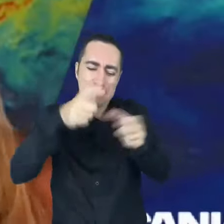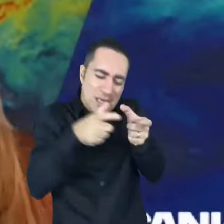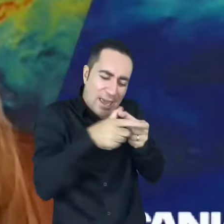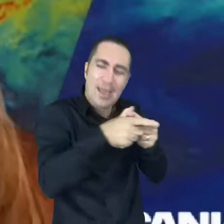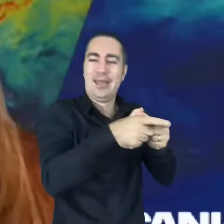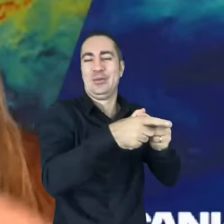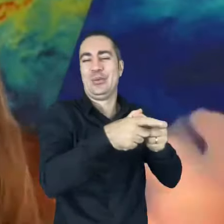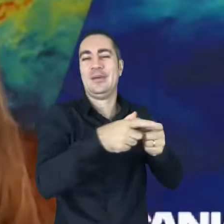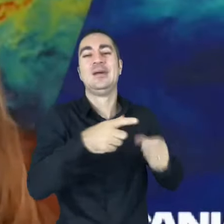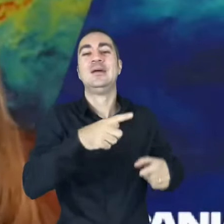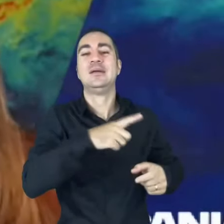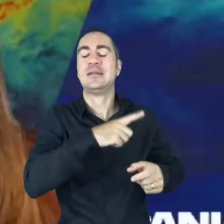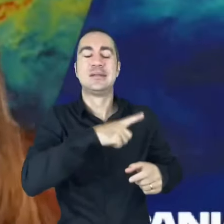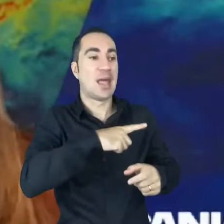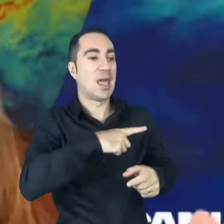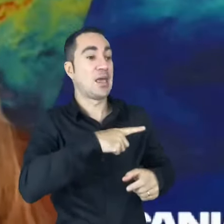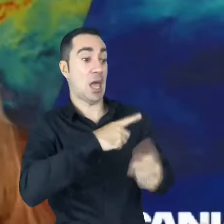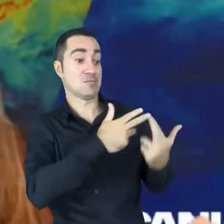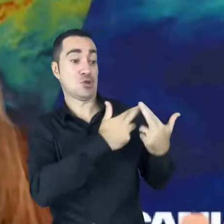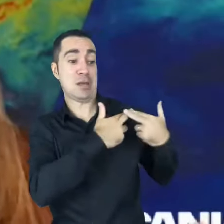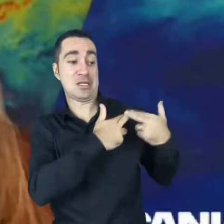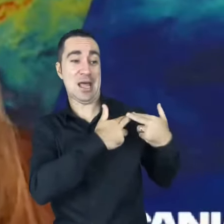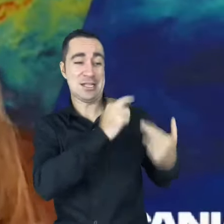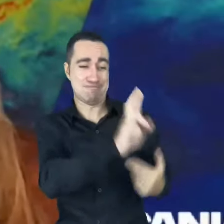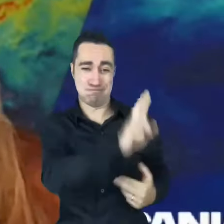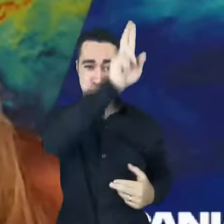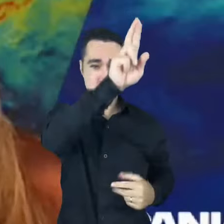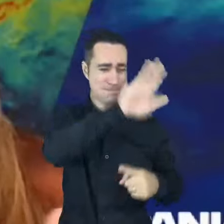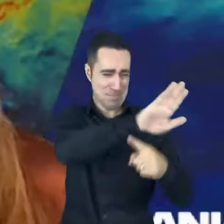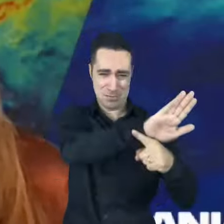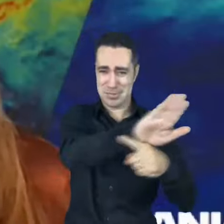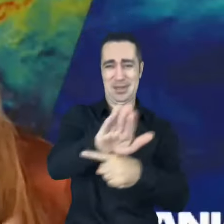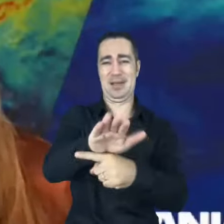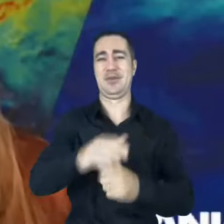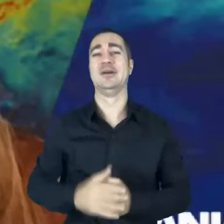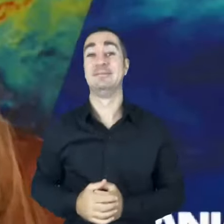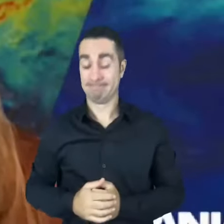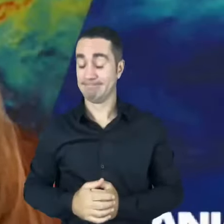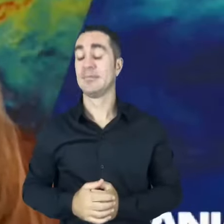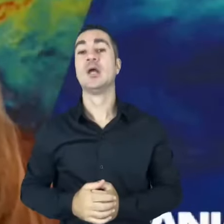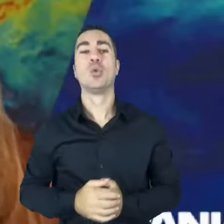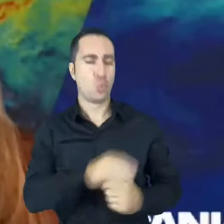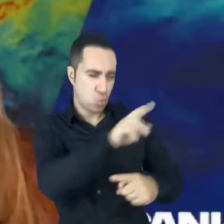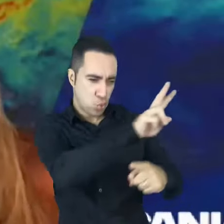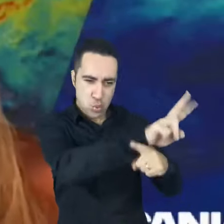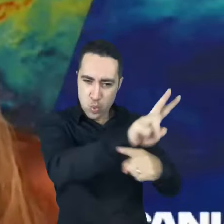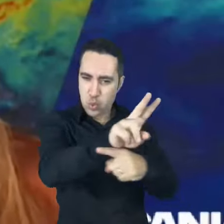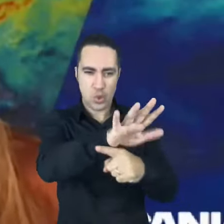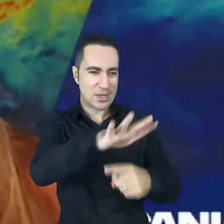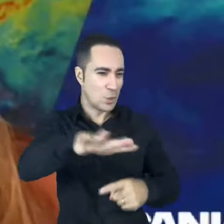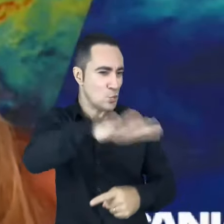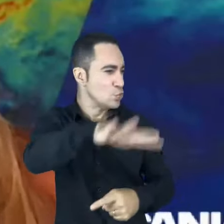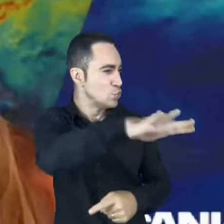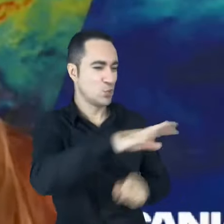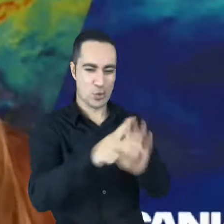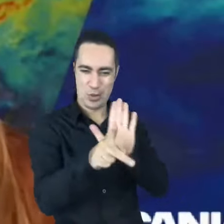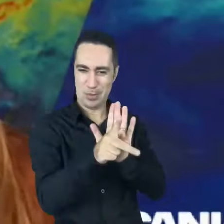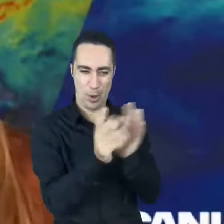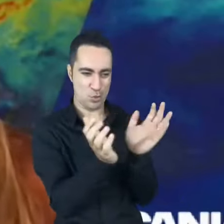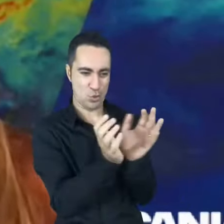de responsabilidade, não somente cuidando dos seus cidadãos, mas